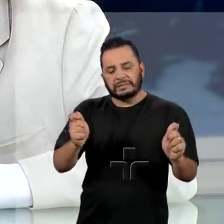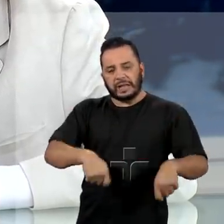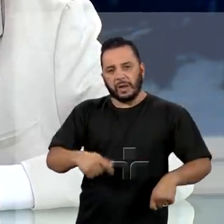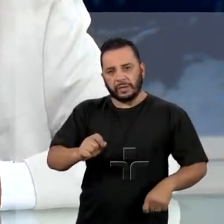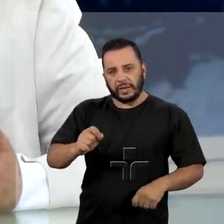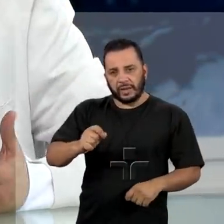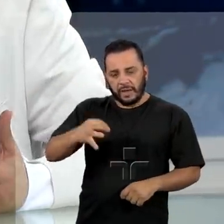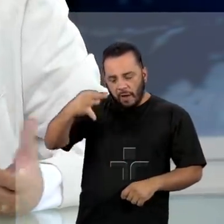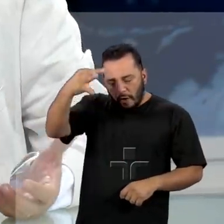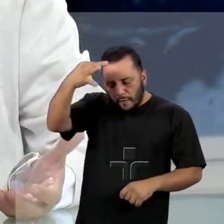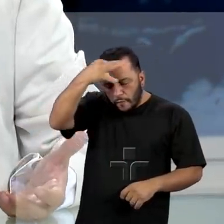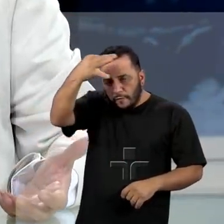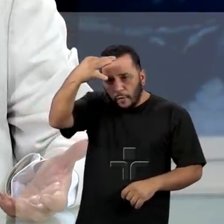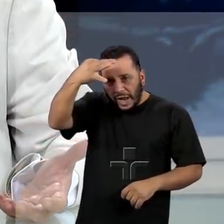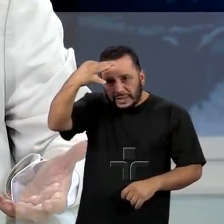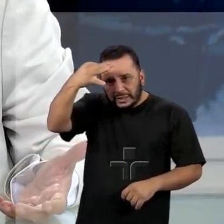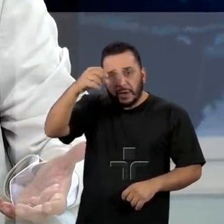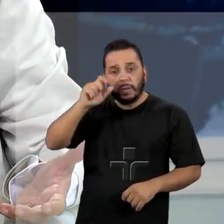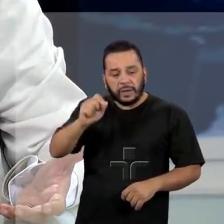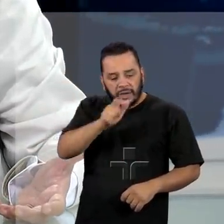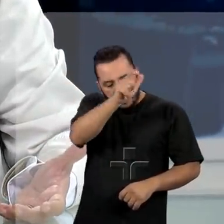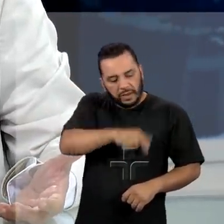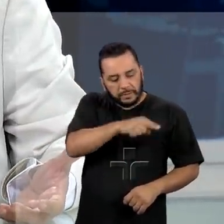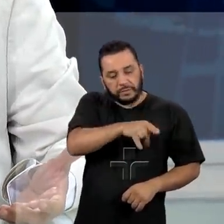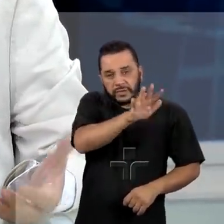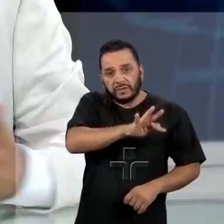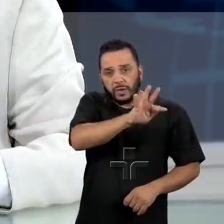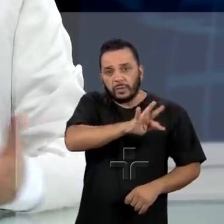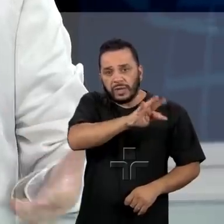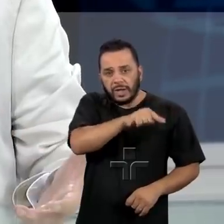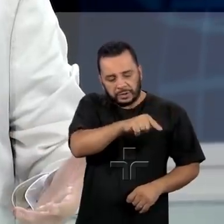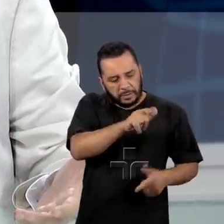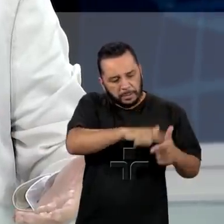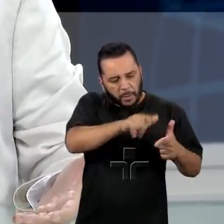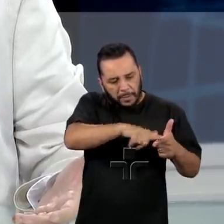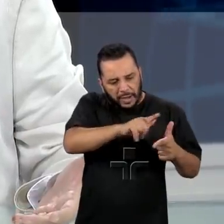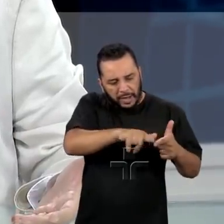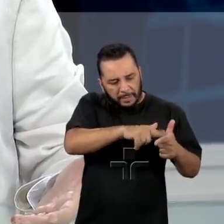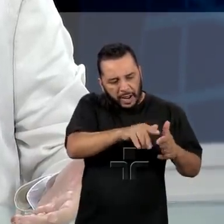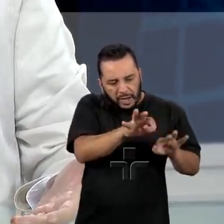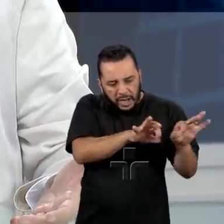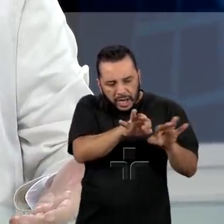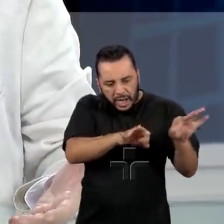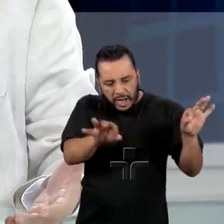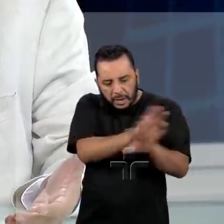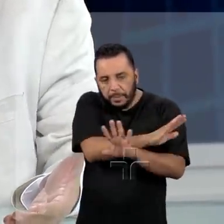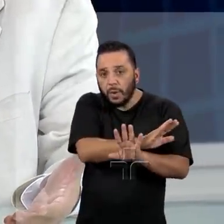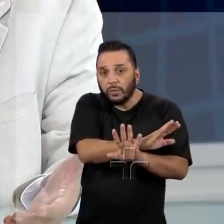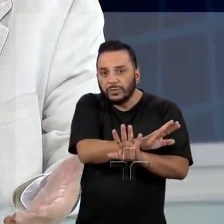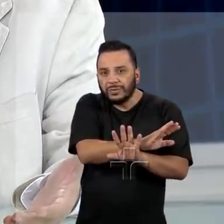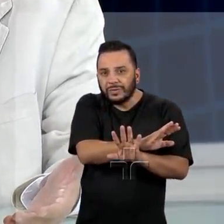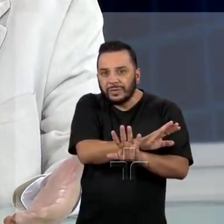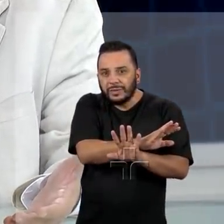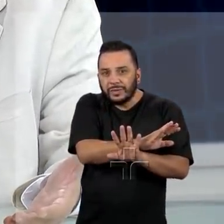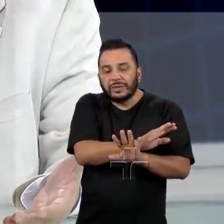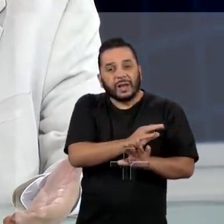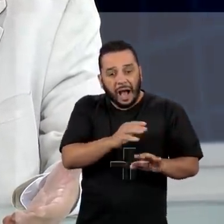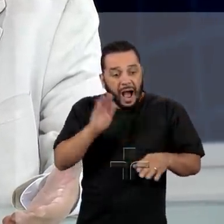ela ser uma produtora de solução de problemas. Né? Solução de problemas. E, nesse sentido, ela dá um